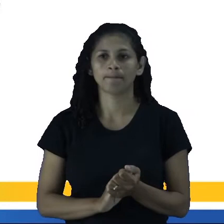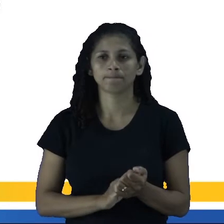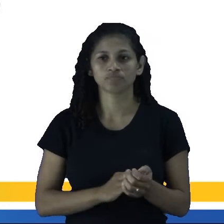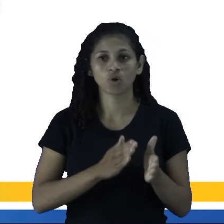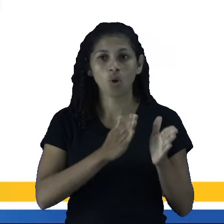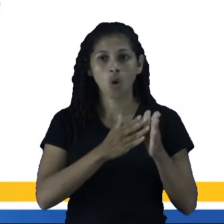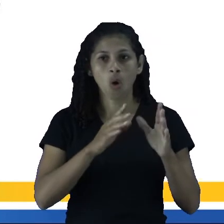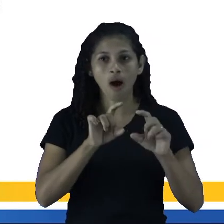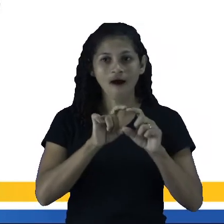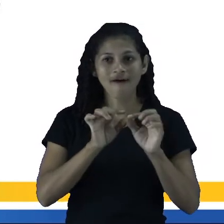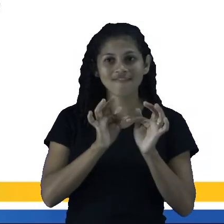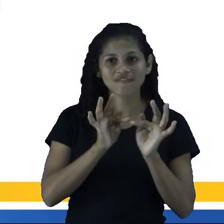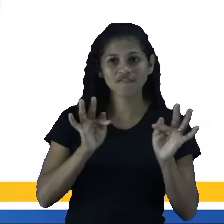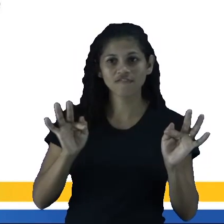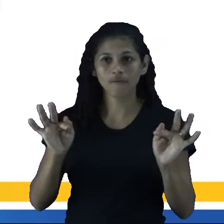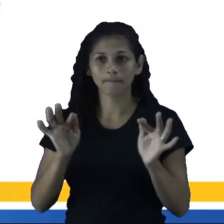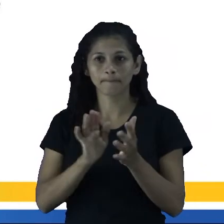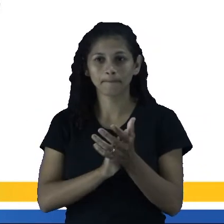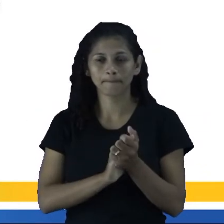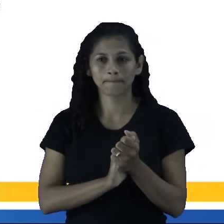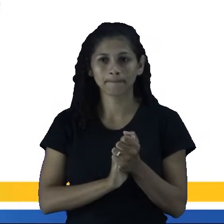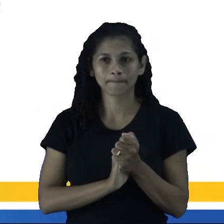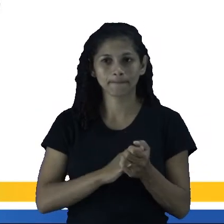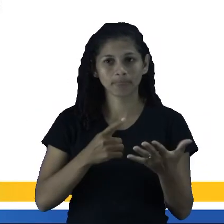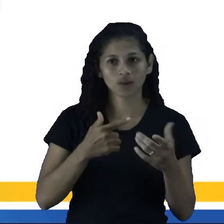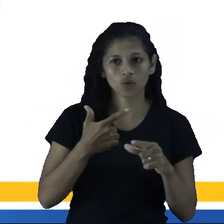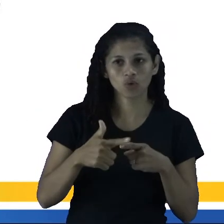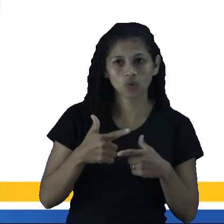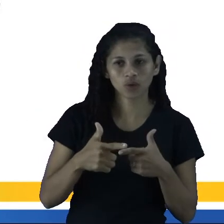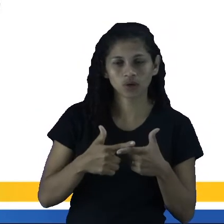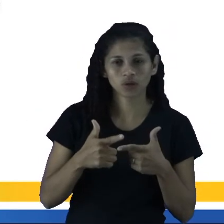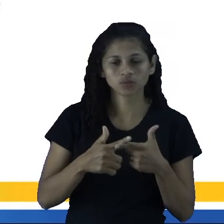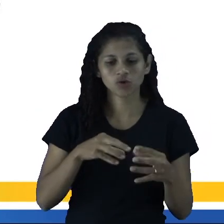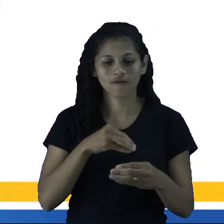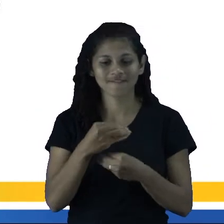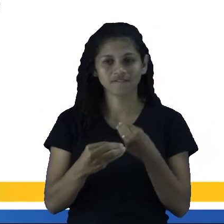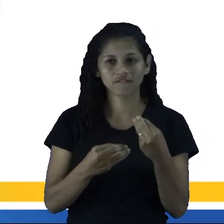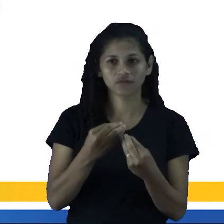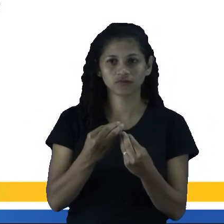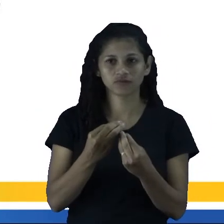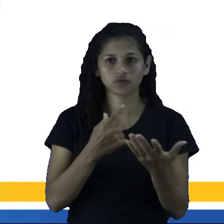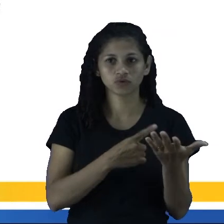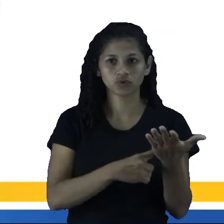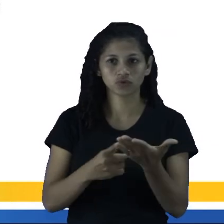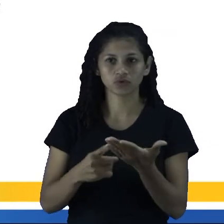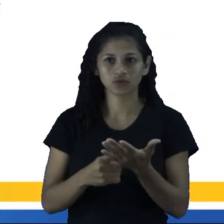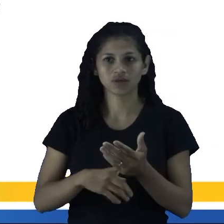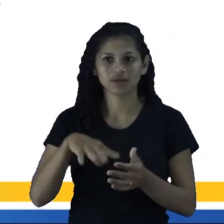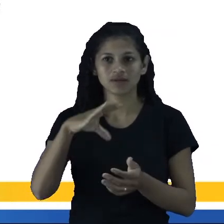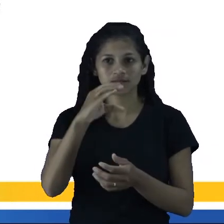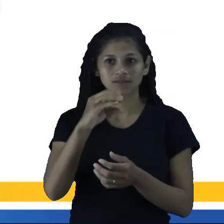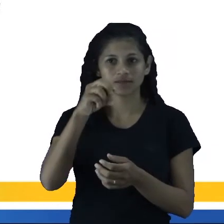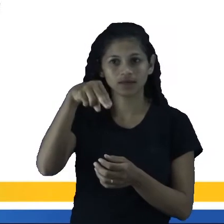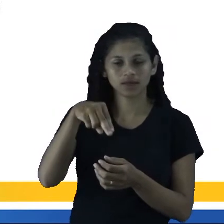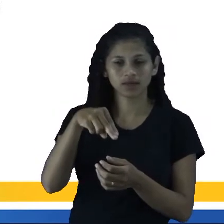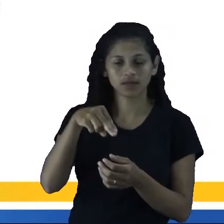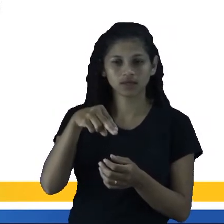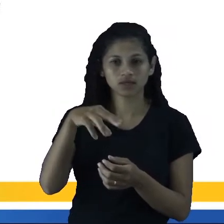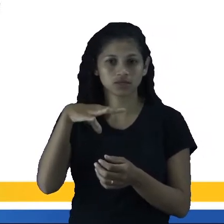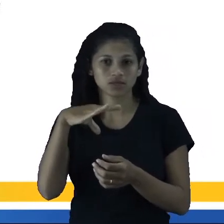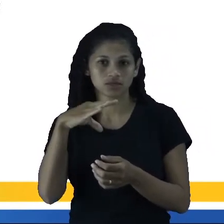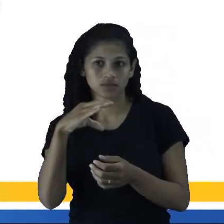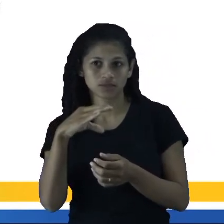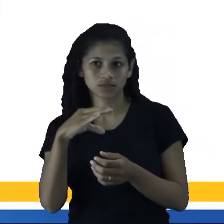Olha a fórmula. Os problemas que envolvem combinação, tá? É C de N, K, K, é essa fórmula aqui,